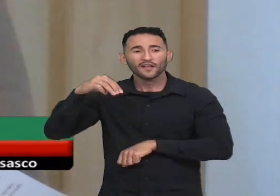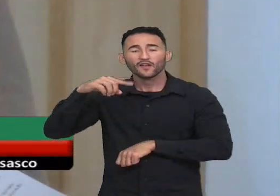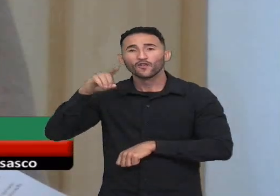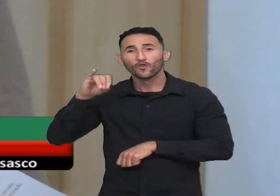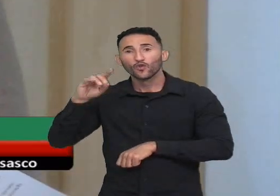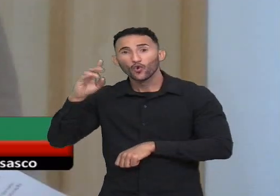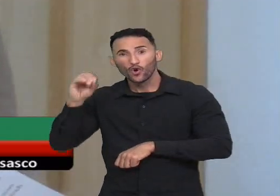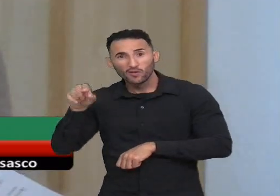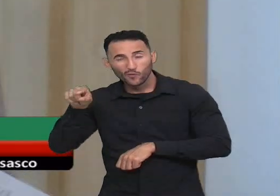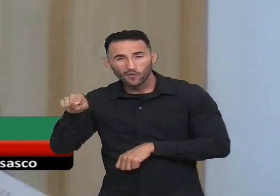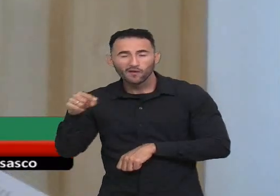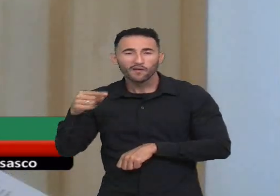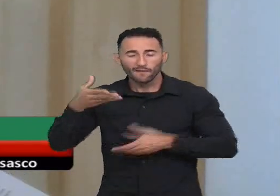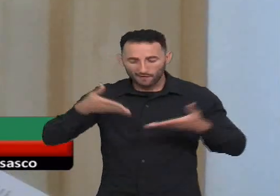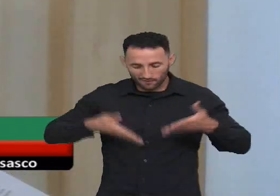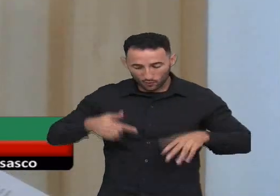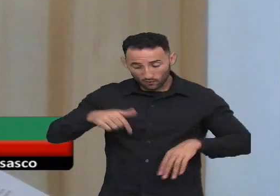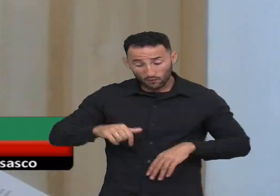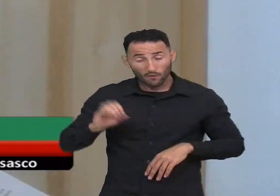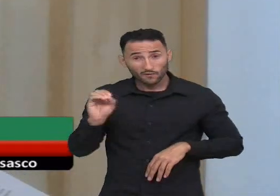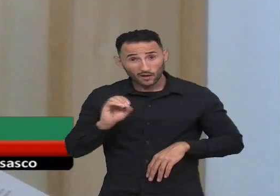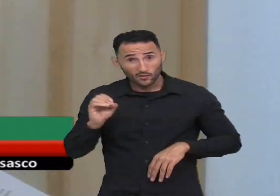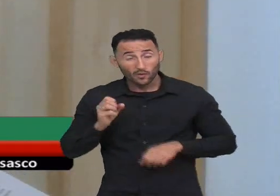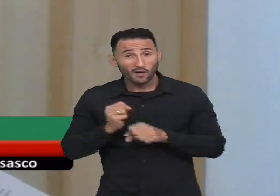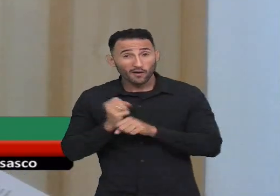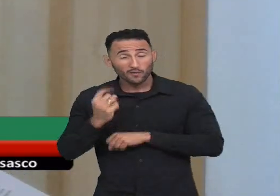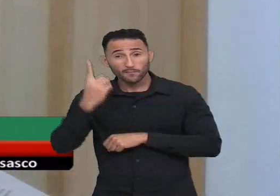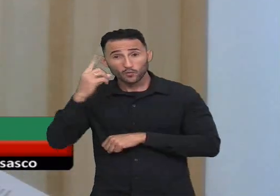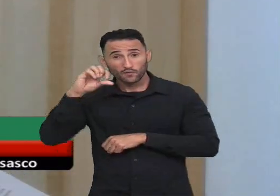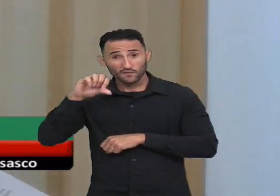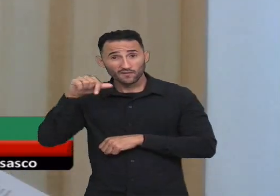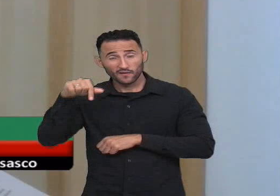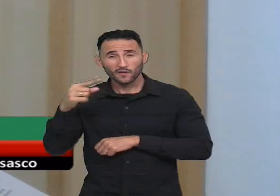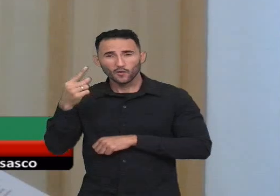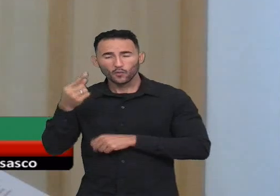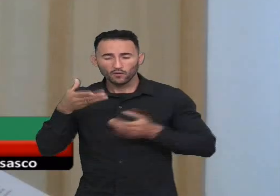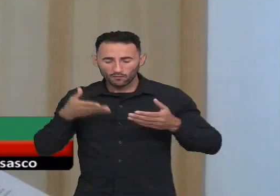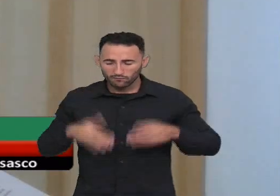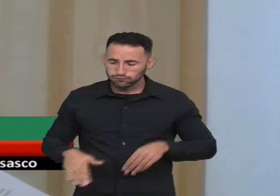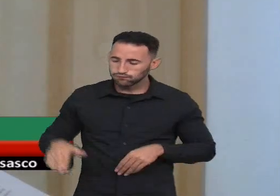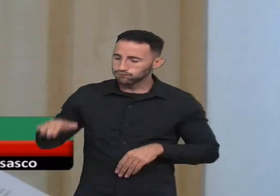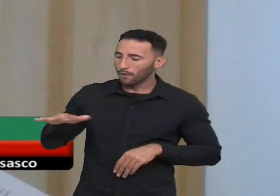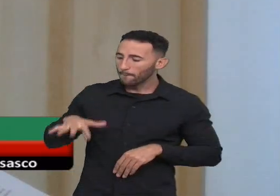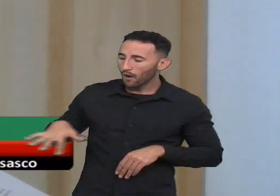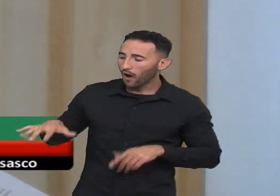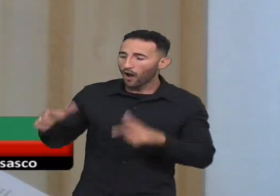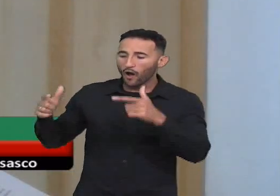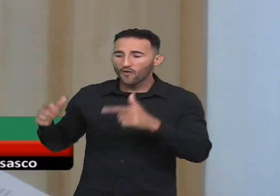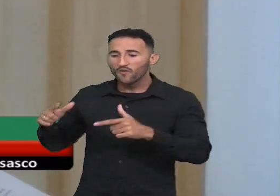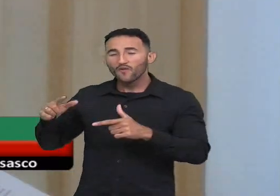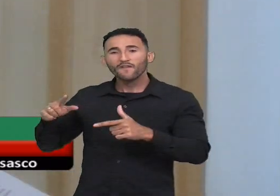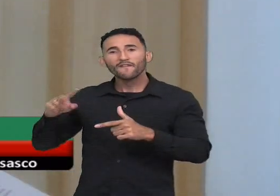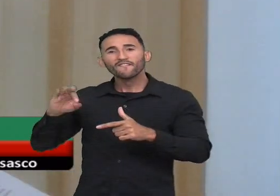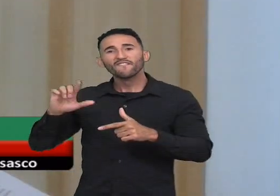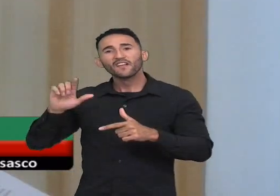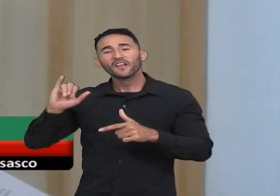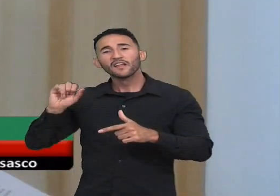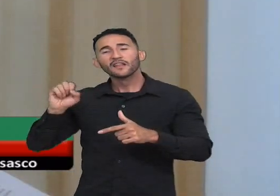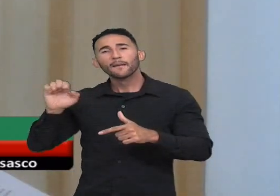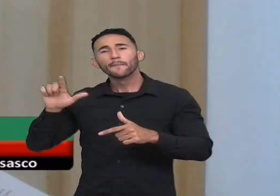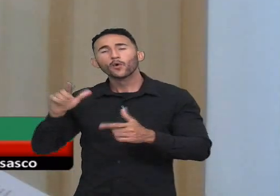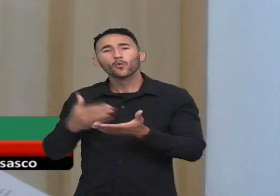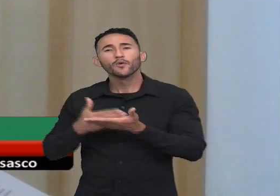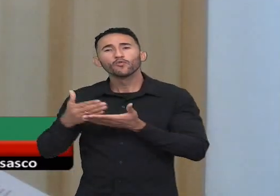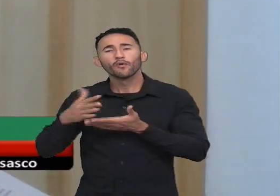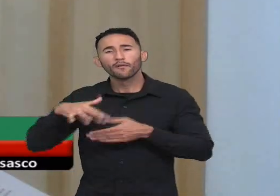capoeira. Ele nasceu aqui em Osasco também em 1971, cresceu no bairro Vila Isabel e, aos 11 anos, ingressou na Associação